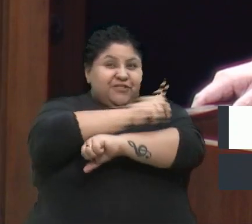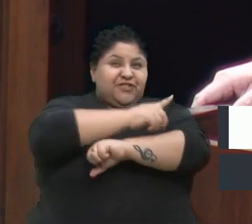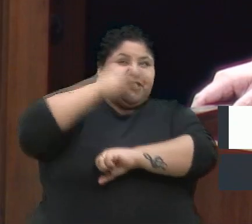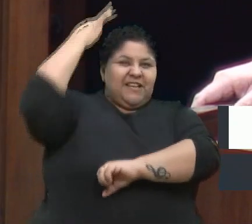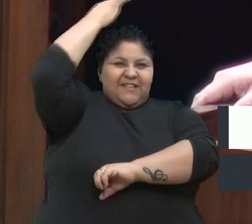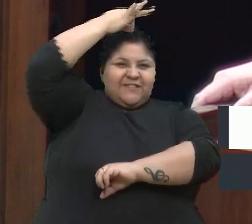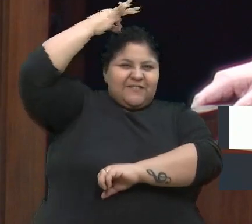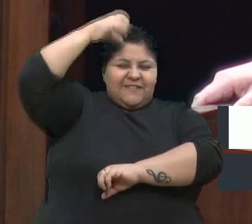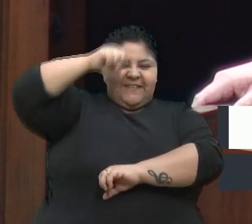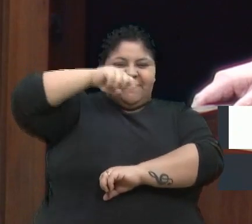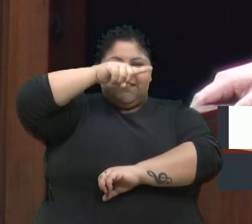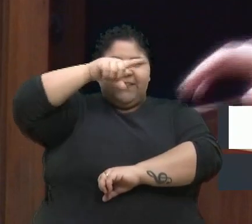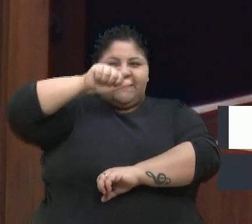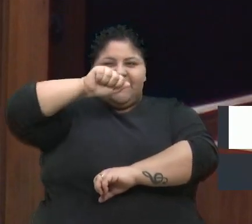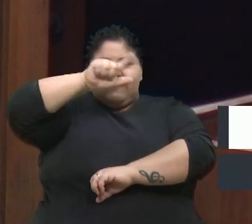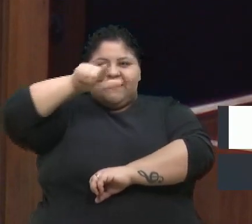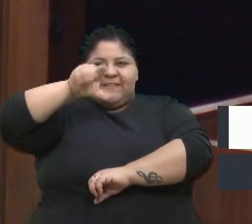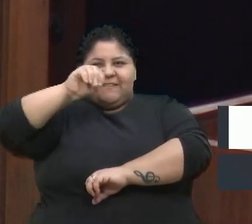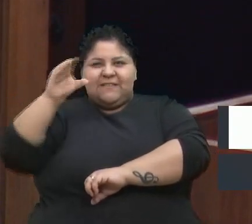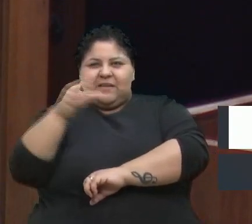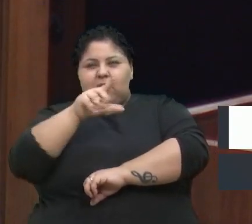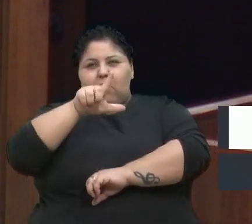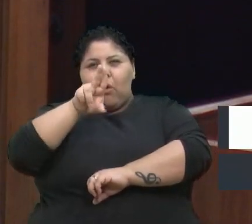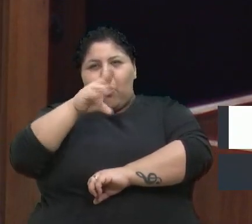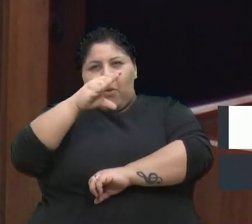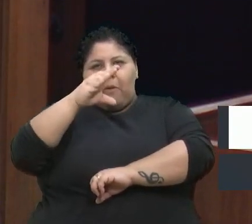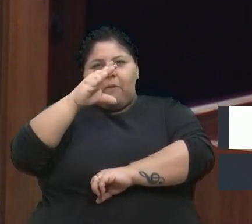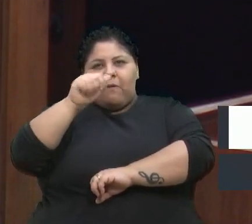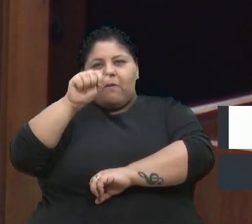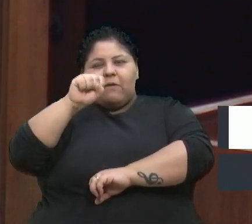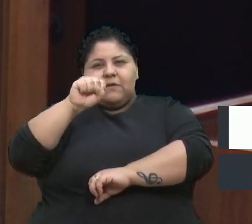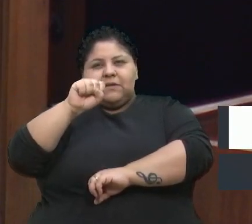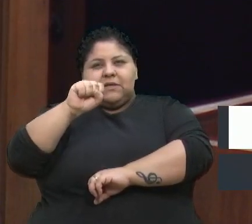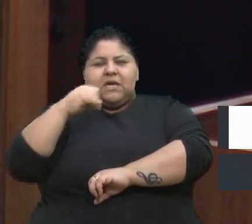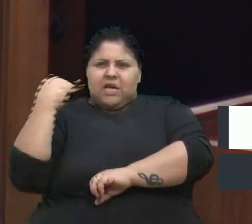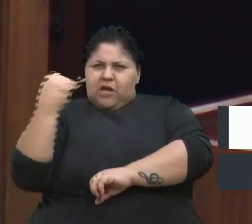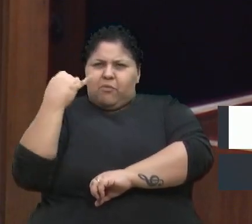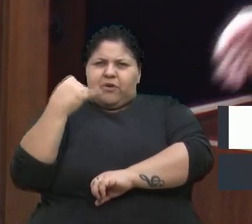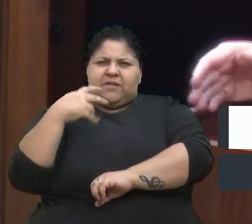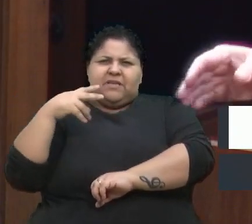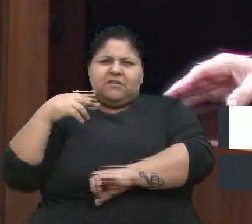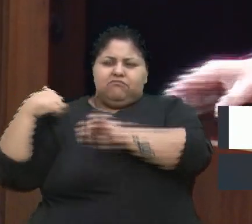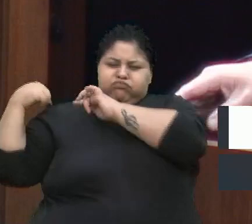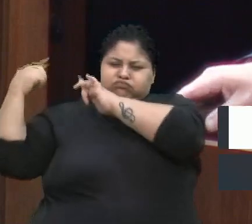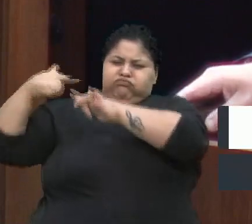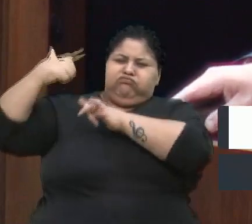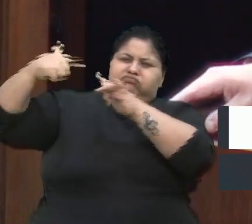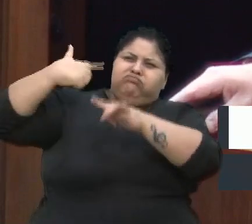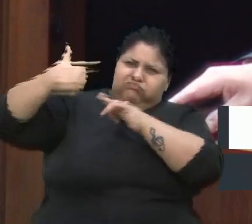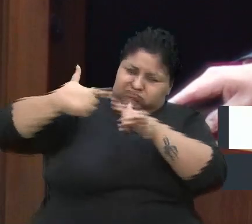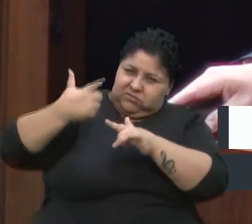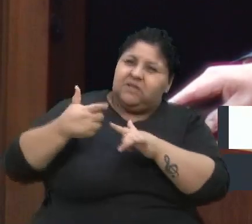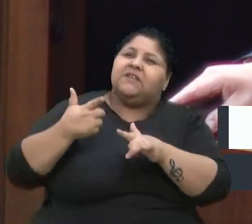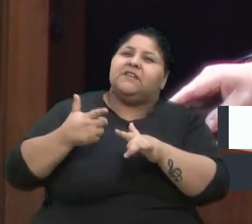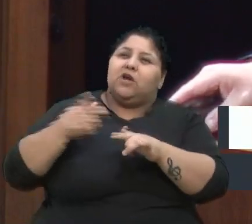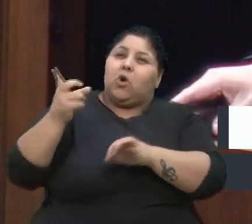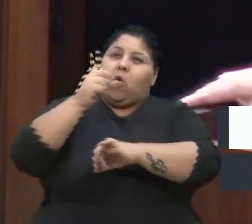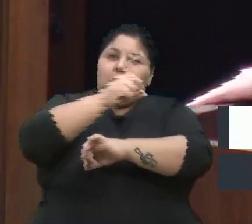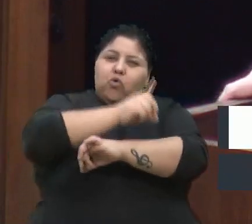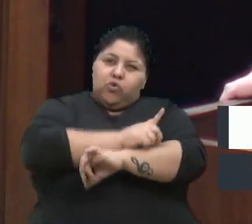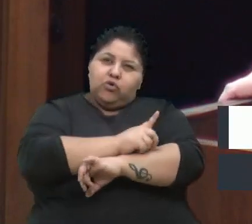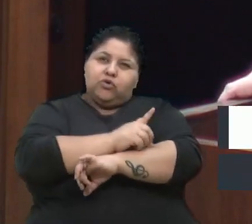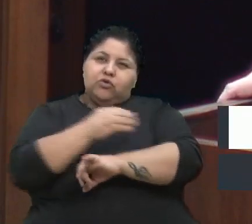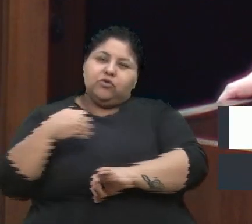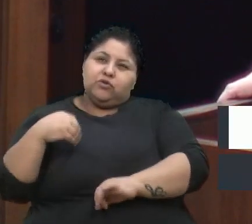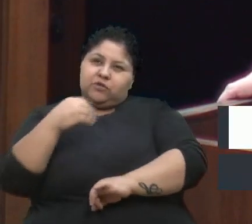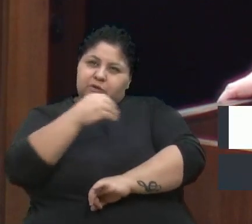Lucas, e é importante a gente também fazer um resgate da história do evangelista, e hoje o dia do médico, ele se dá justamente pela história do